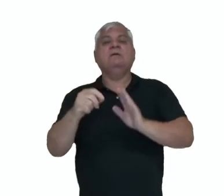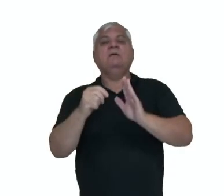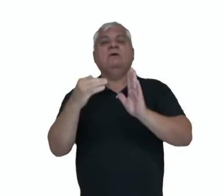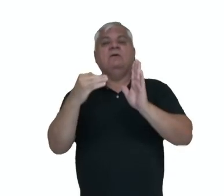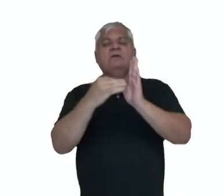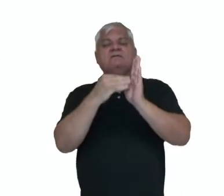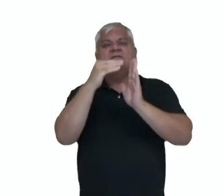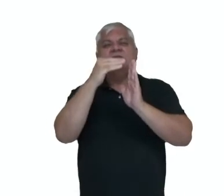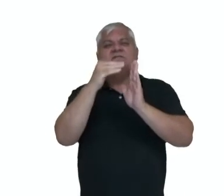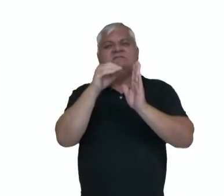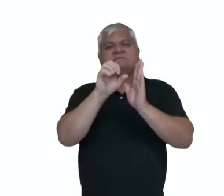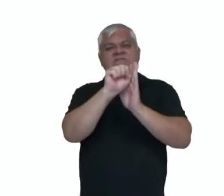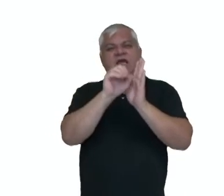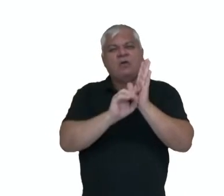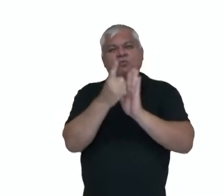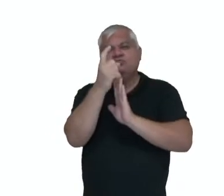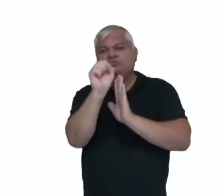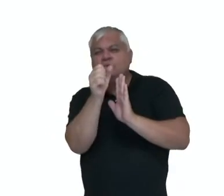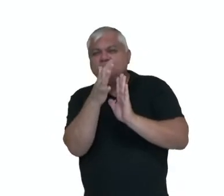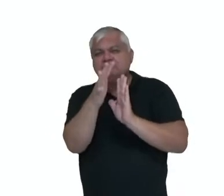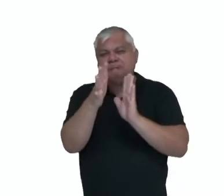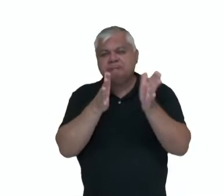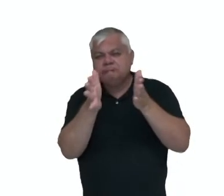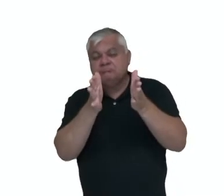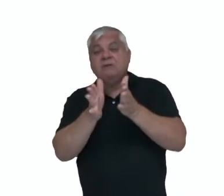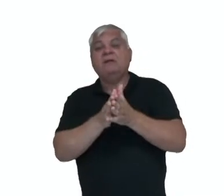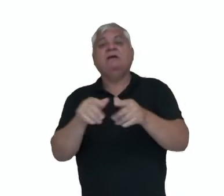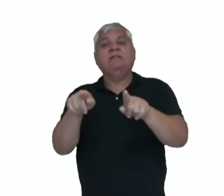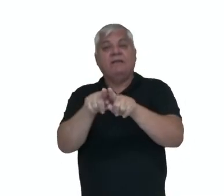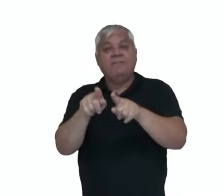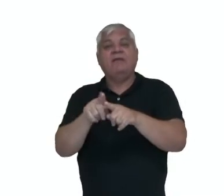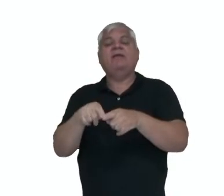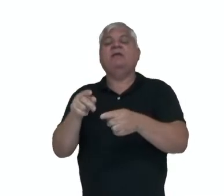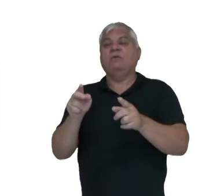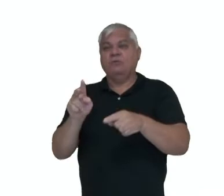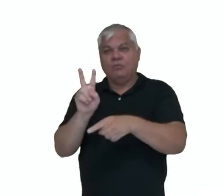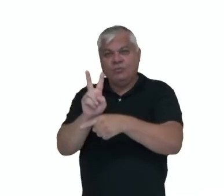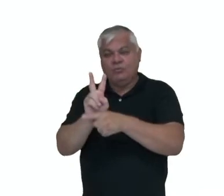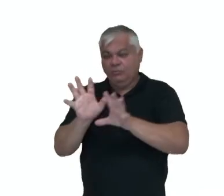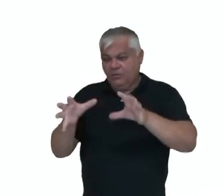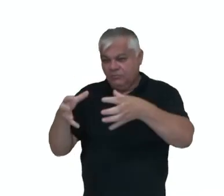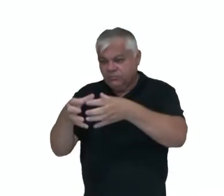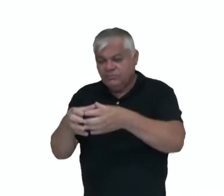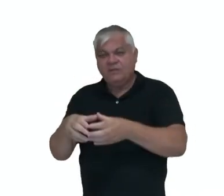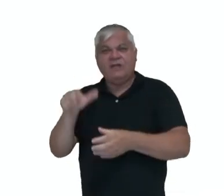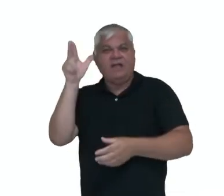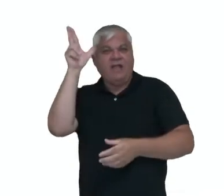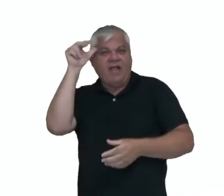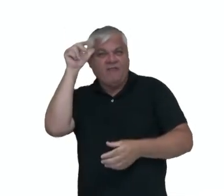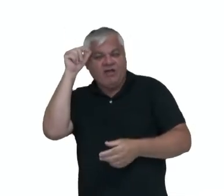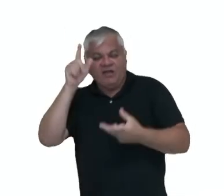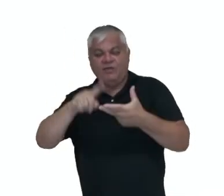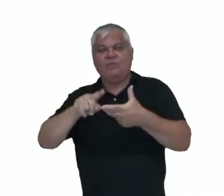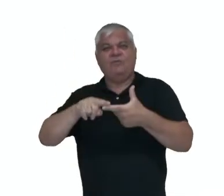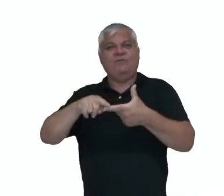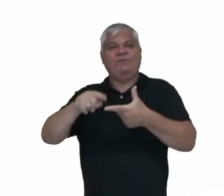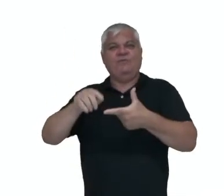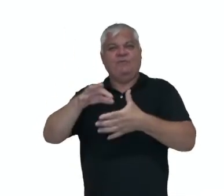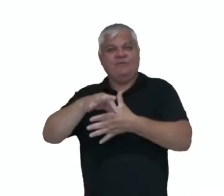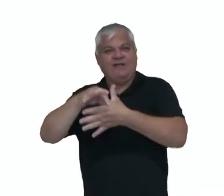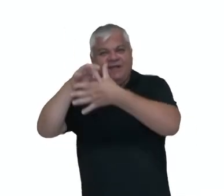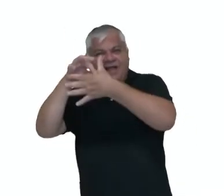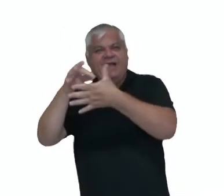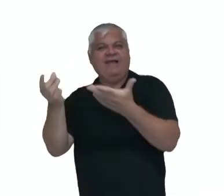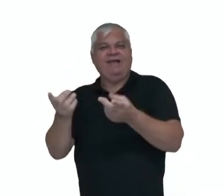era a principal finalidade. Havia também a criação de cavalos e mulas, produção de leite e charque,